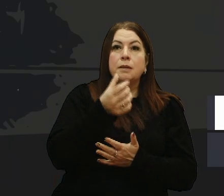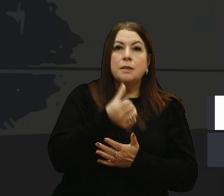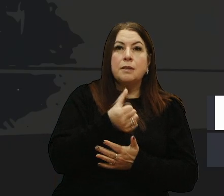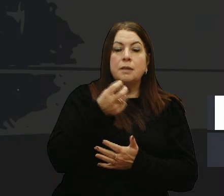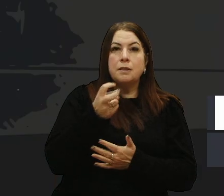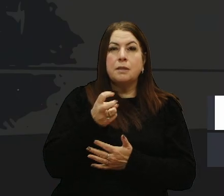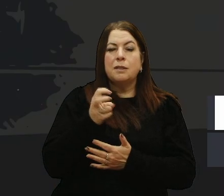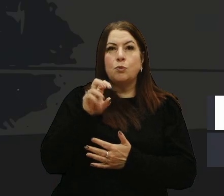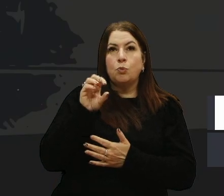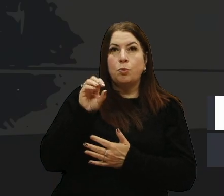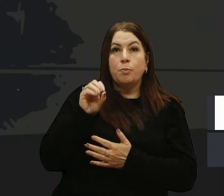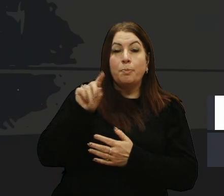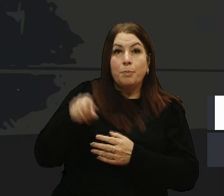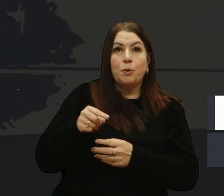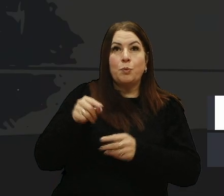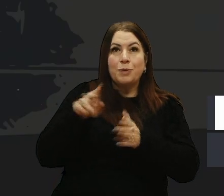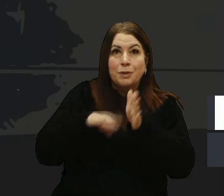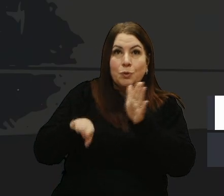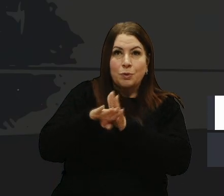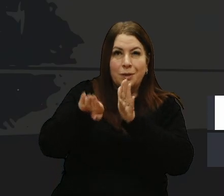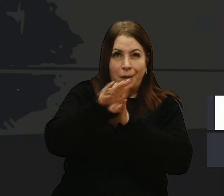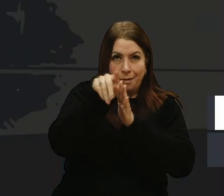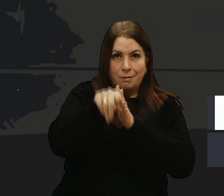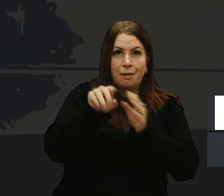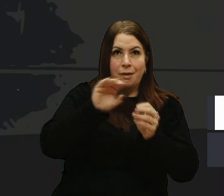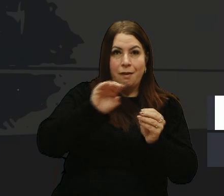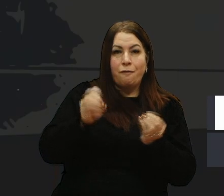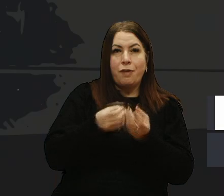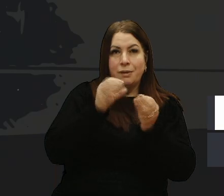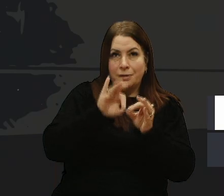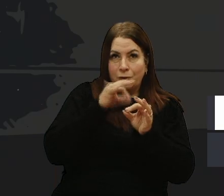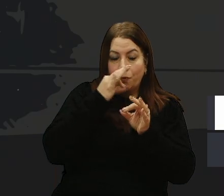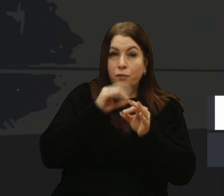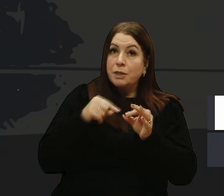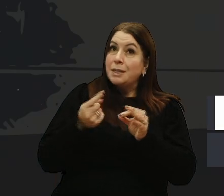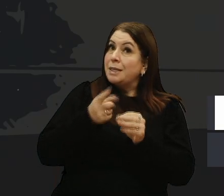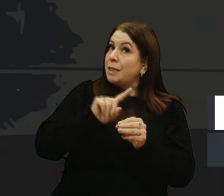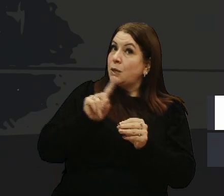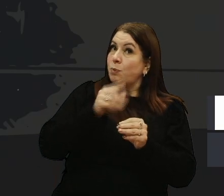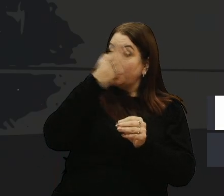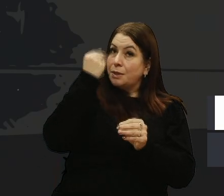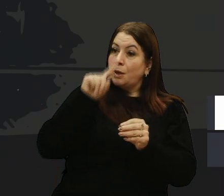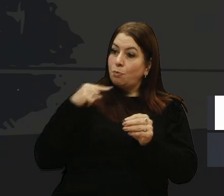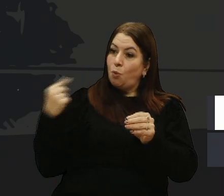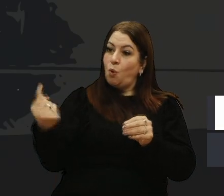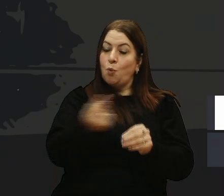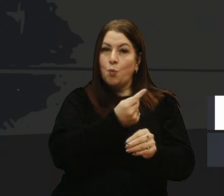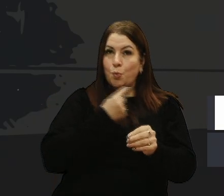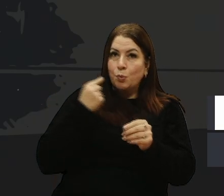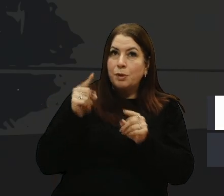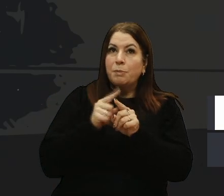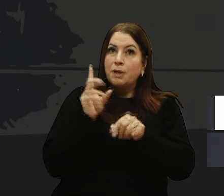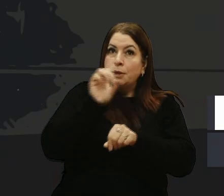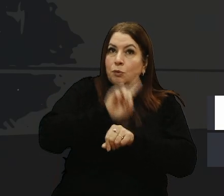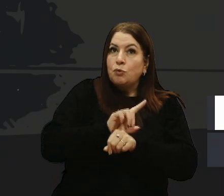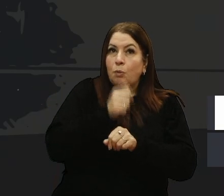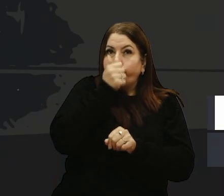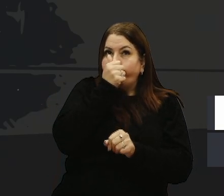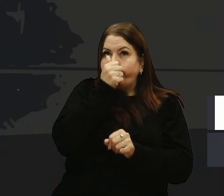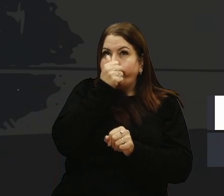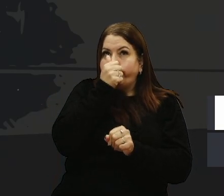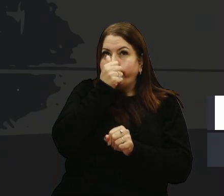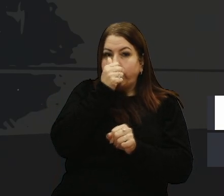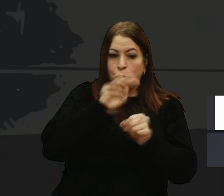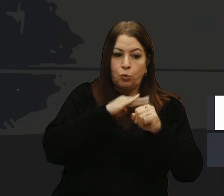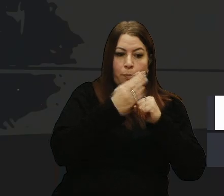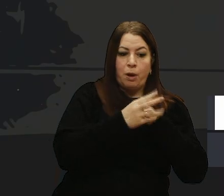65 mil veículos estacionados no estacionamento da Festa da Uva, sem contar todo aquilo que estava ao redor do parque lá, que teve dias que ia do